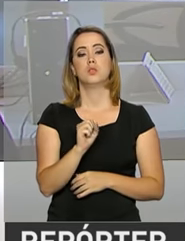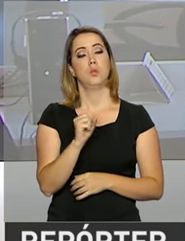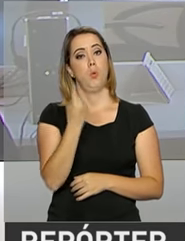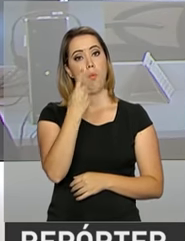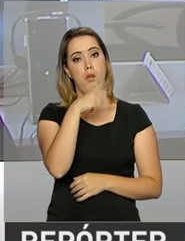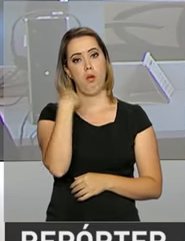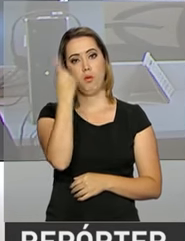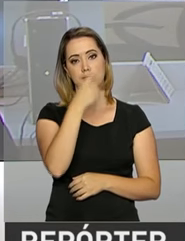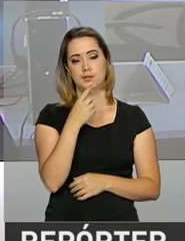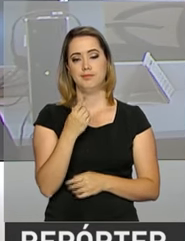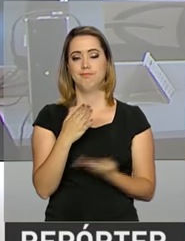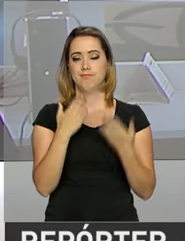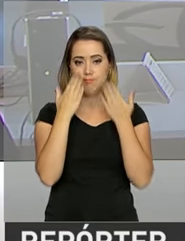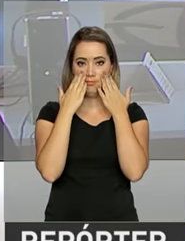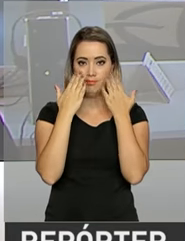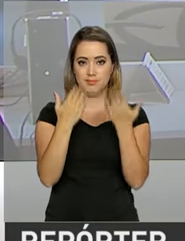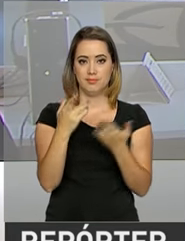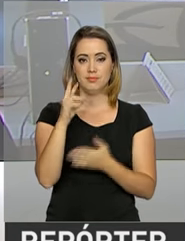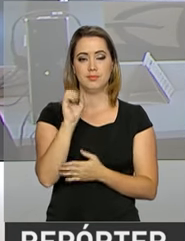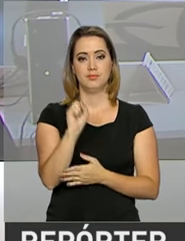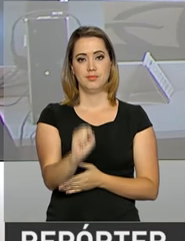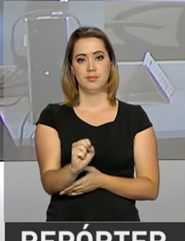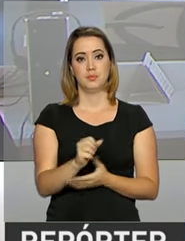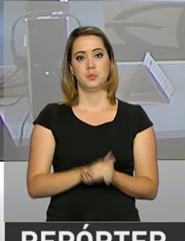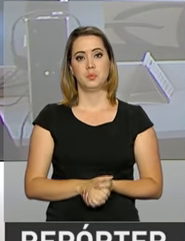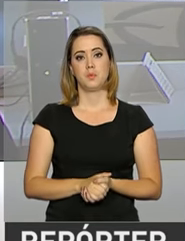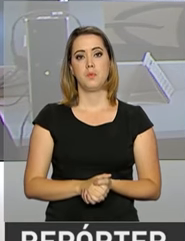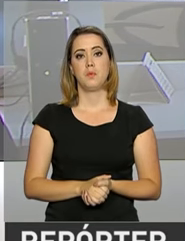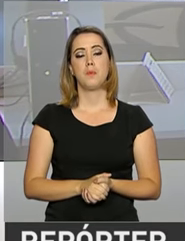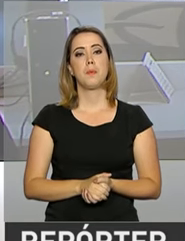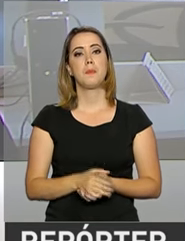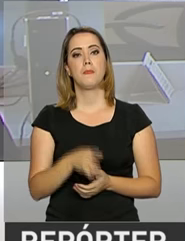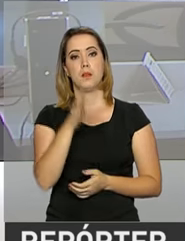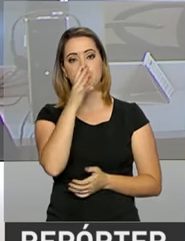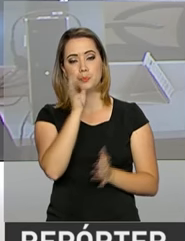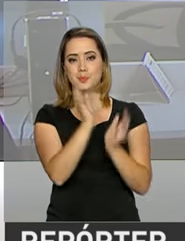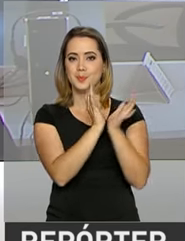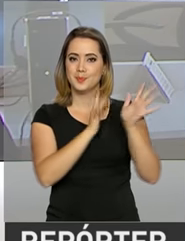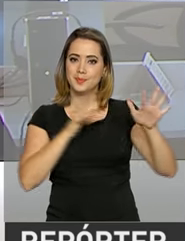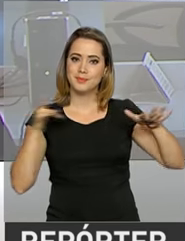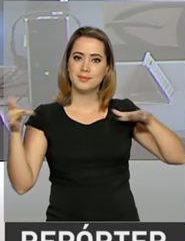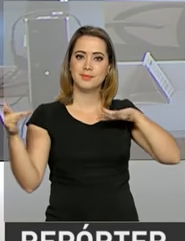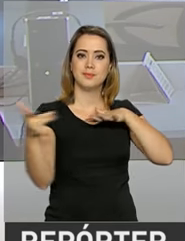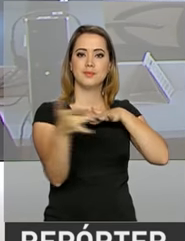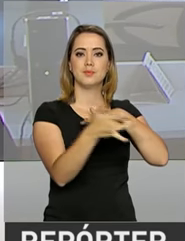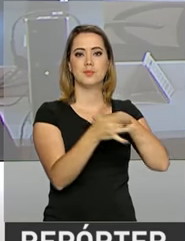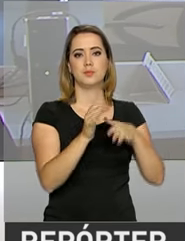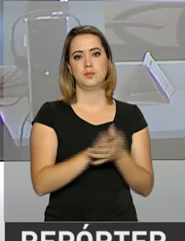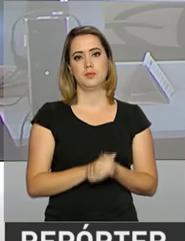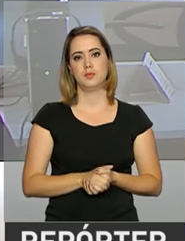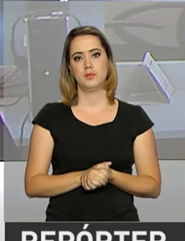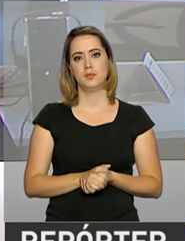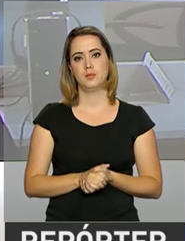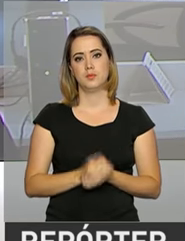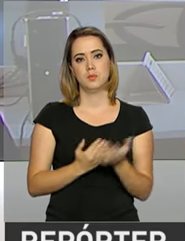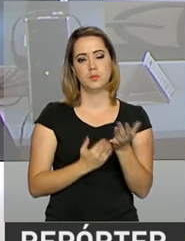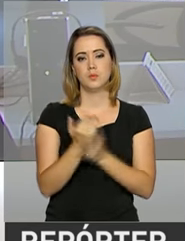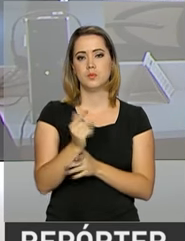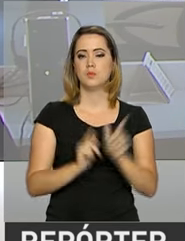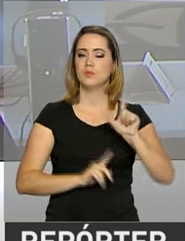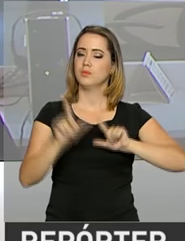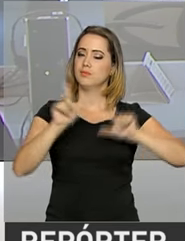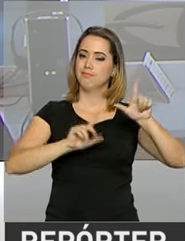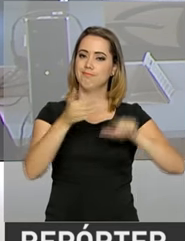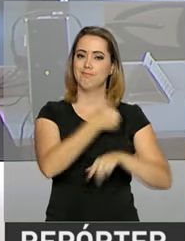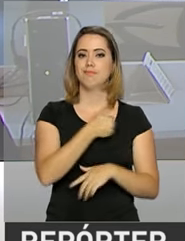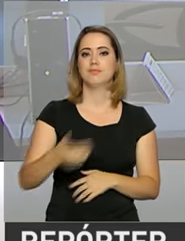daqui a uma hora na próxima edição do repórter NBR acompanha as novidades também Pelas nossas redes sociais Continue